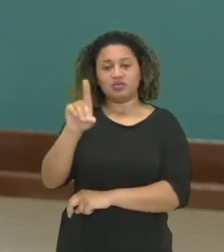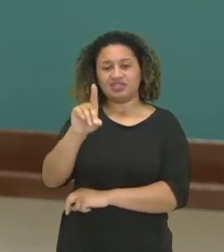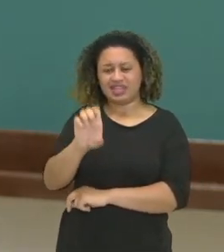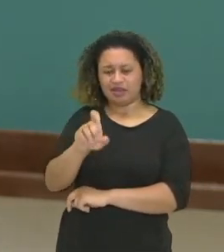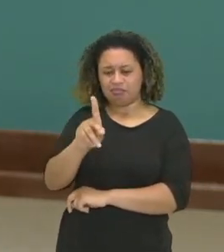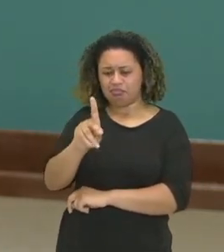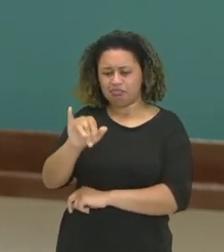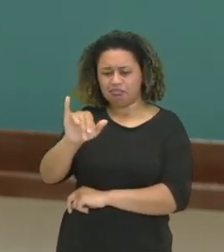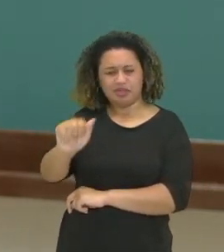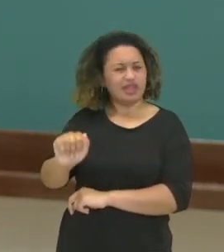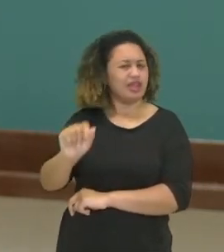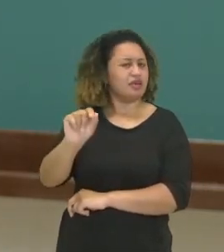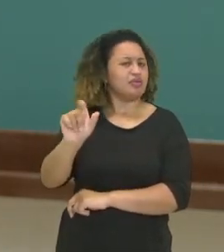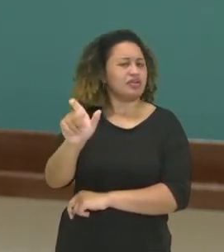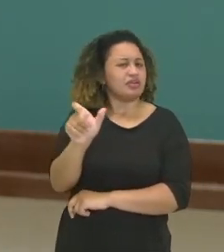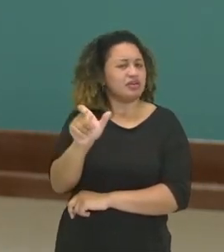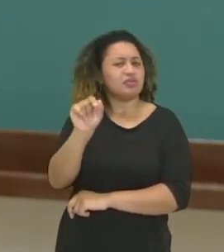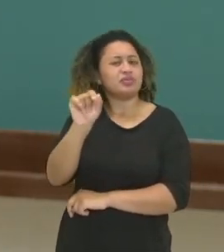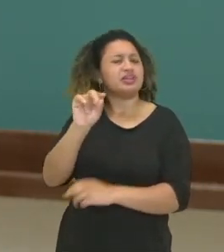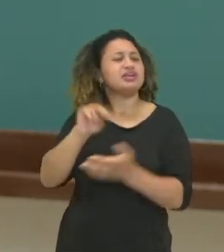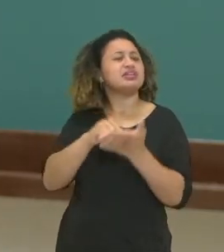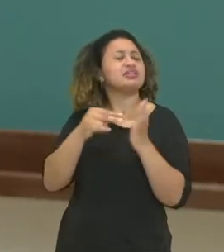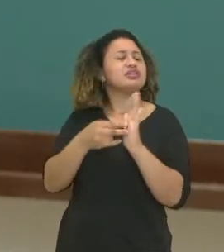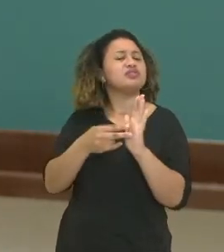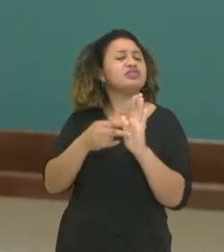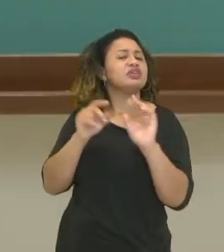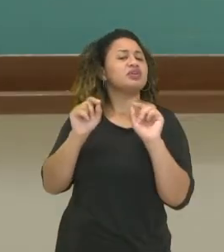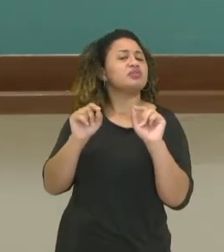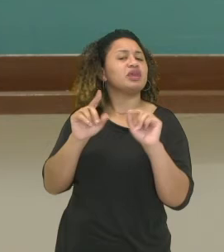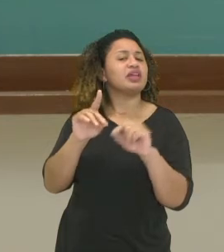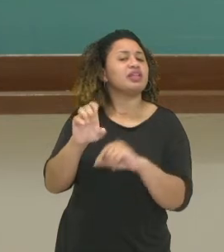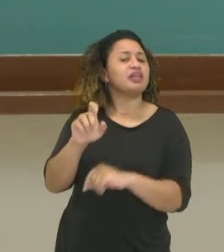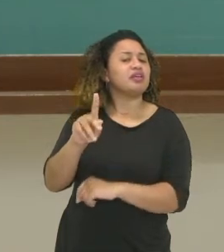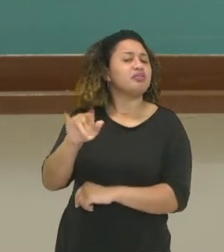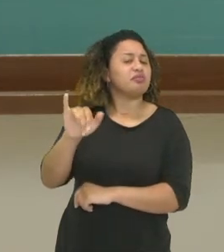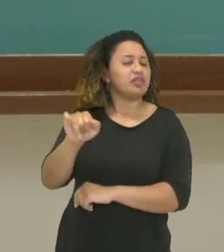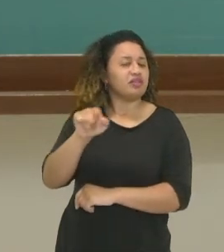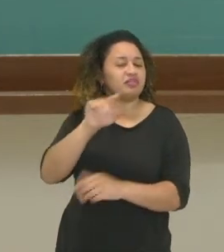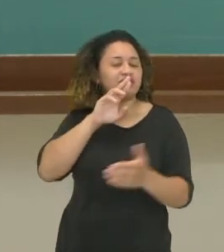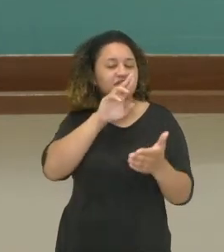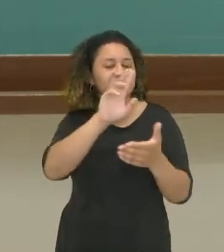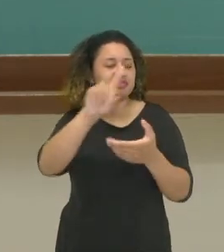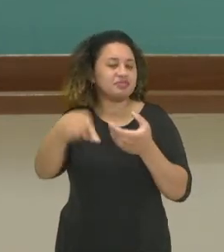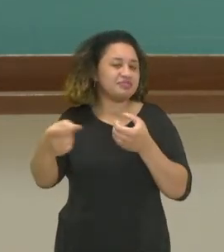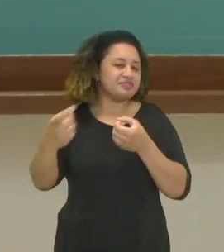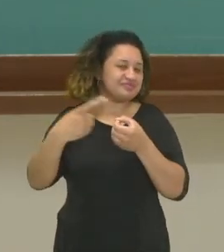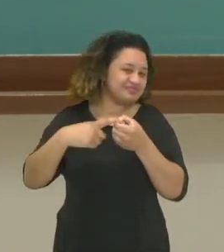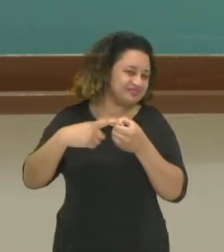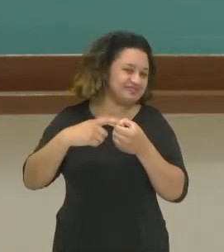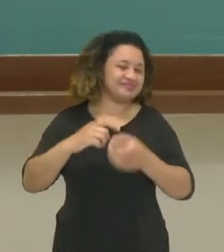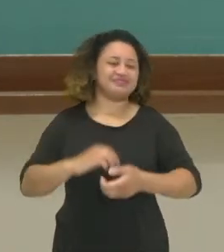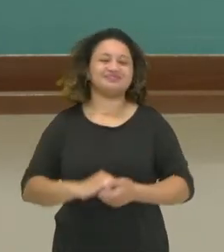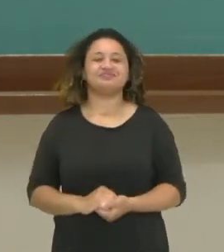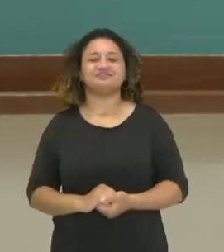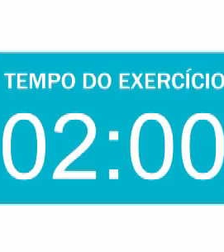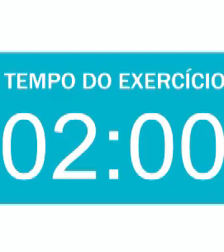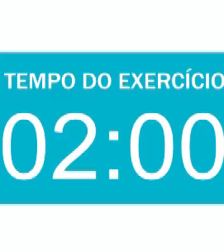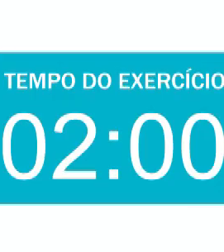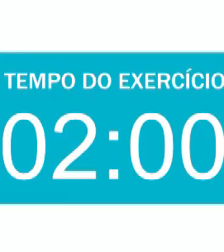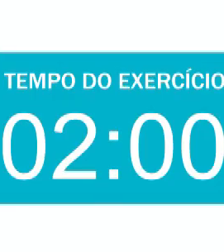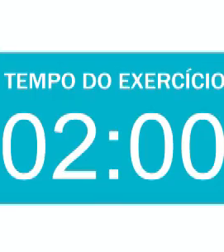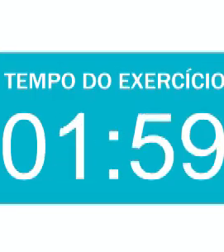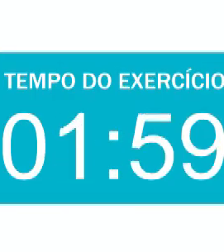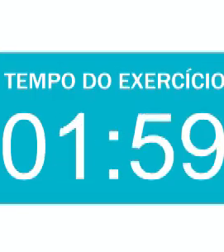possível saber sobre essa expressãozinha aqui, ó? De pia. Faz aí, a gente te aguarda.